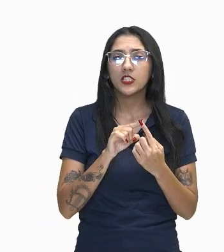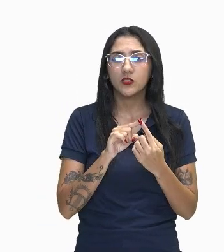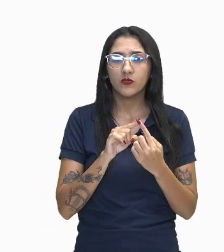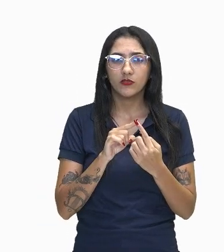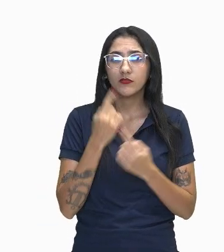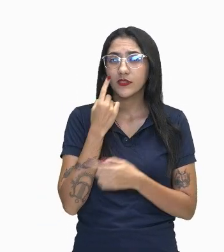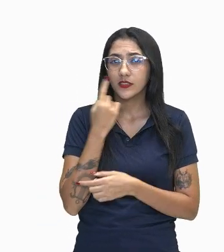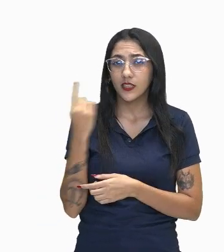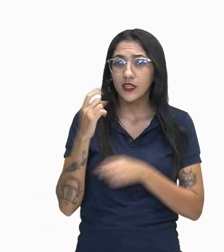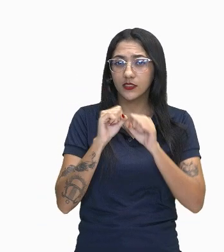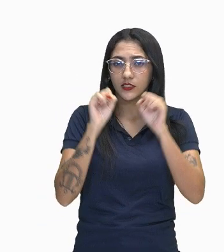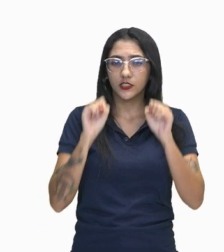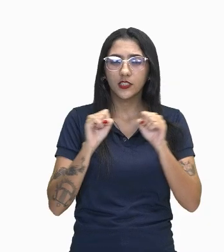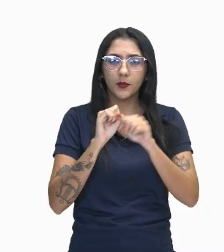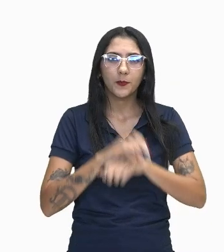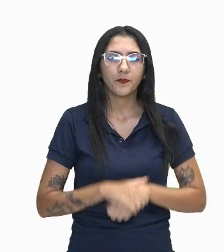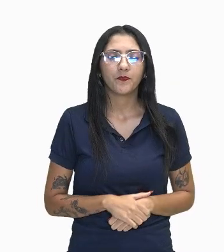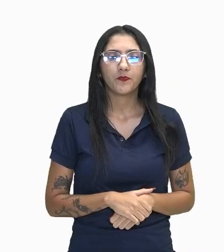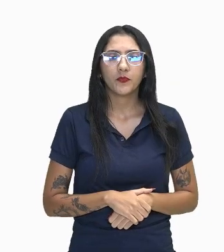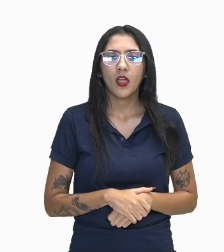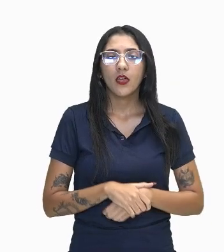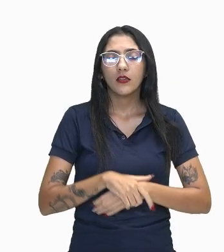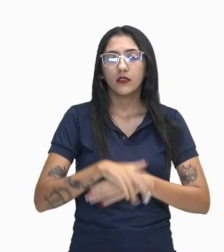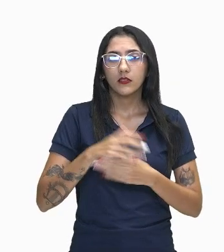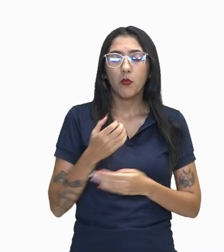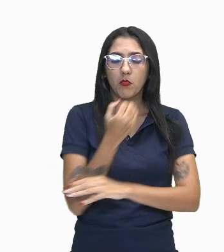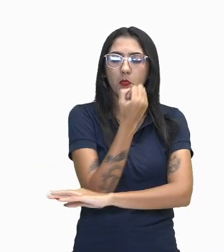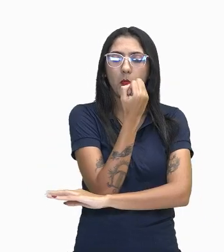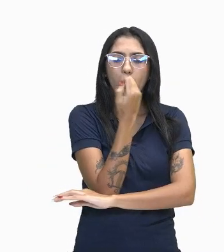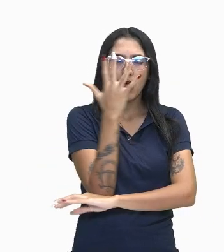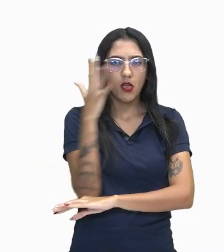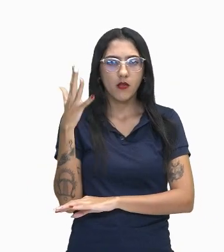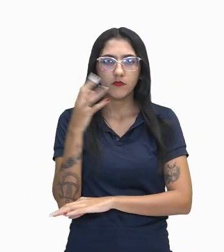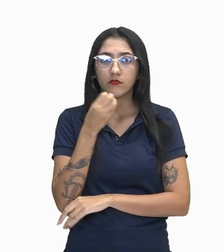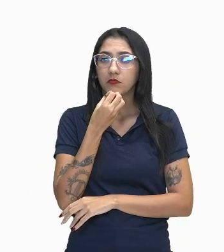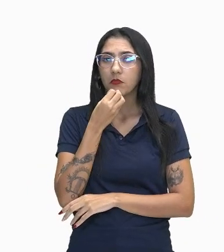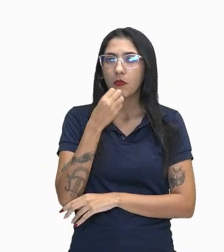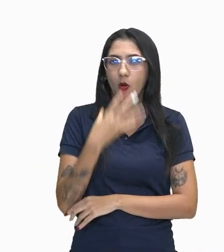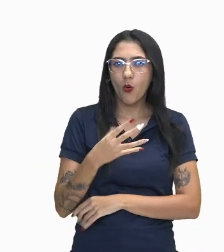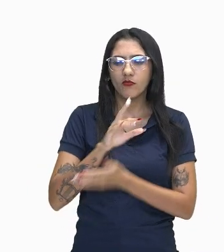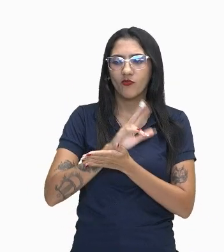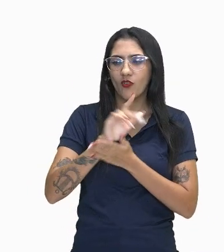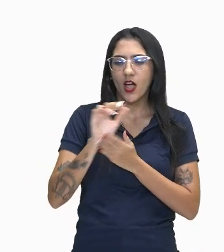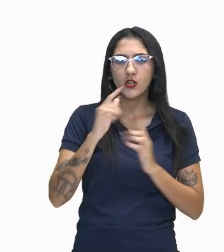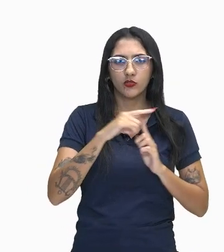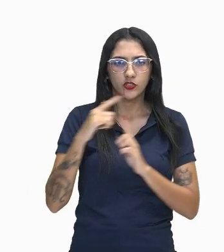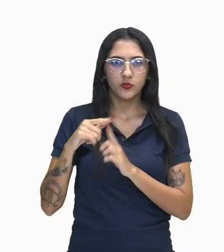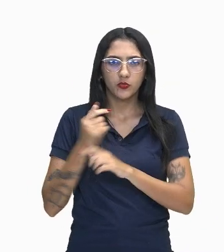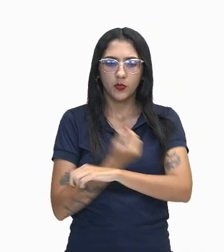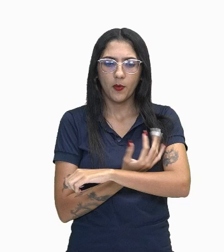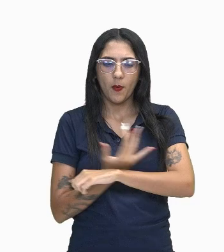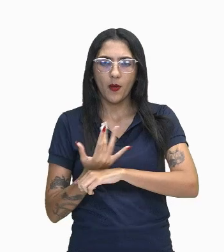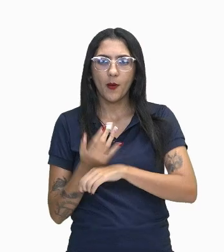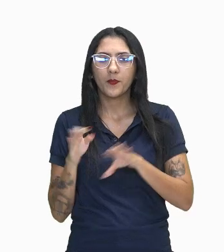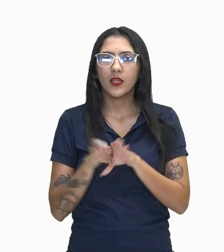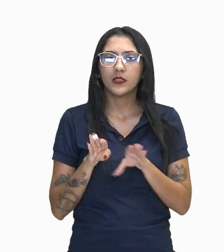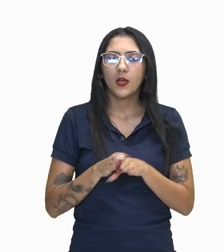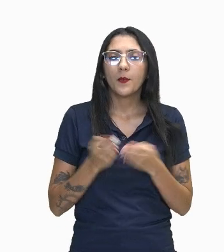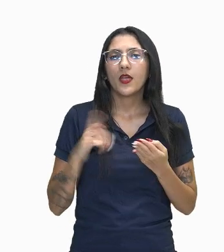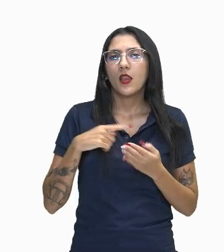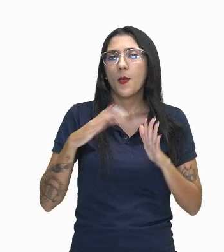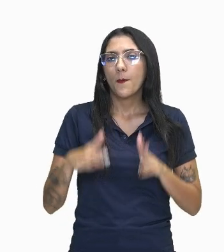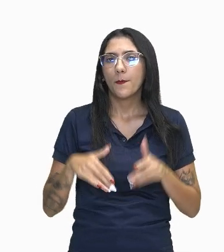gente? Formar uma floresta produtiva e diversificada, e isso acaba garantindo alta produtividade